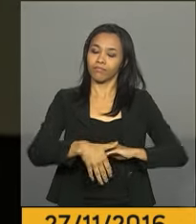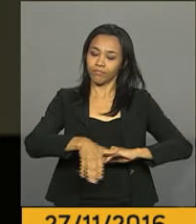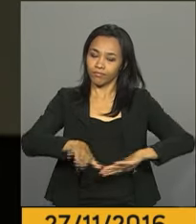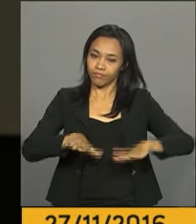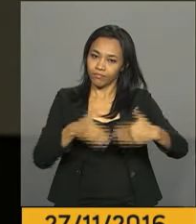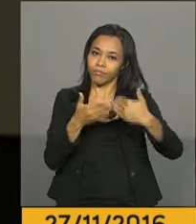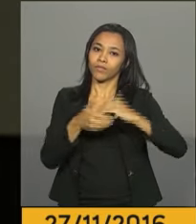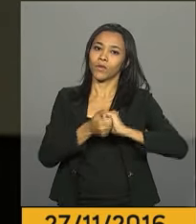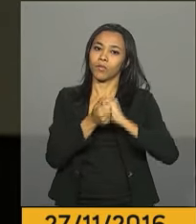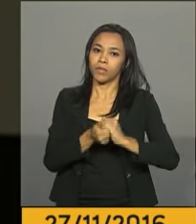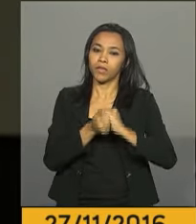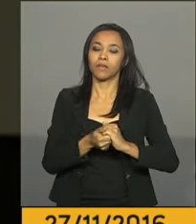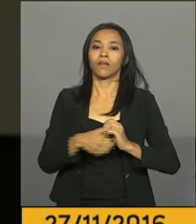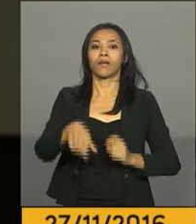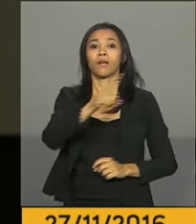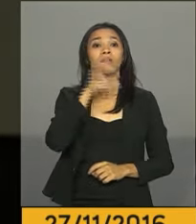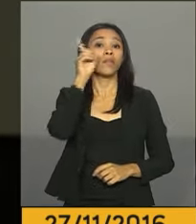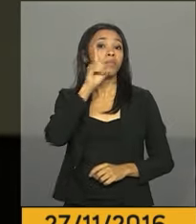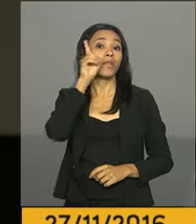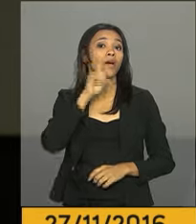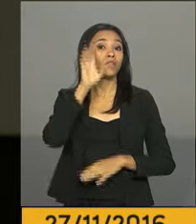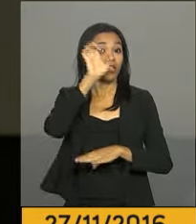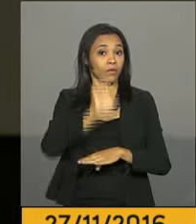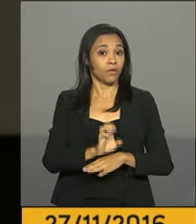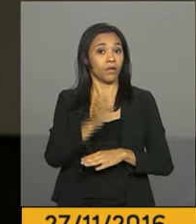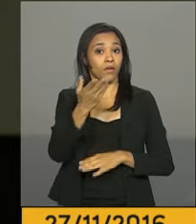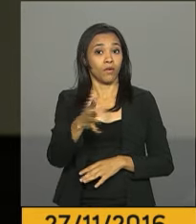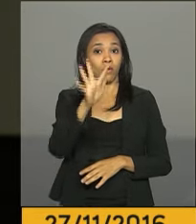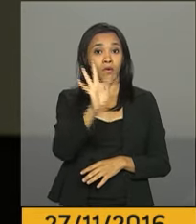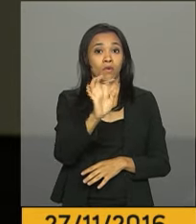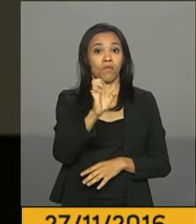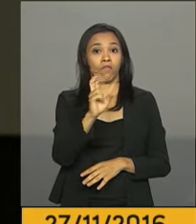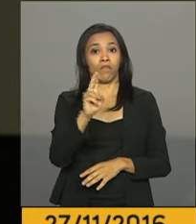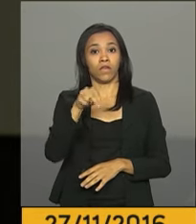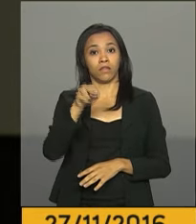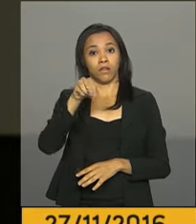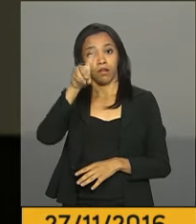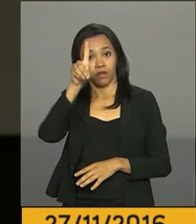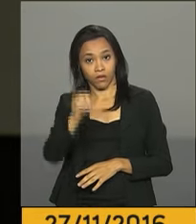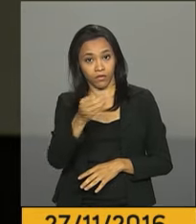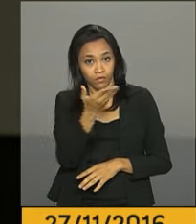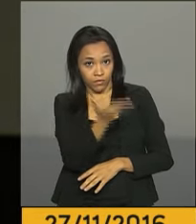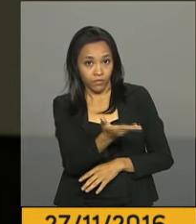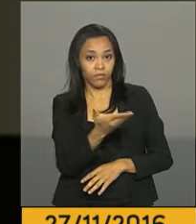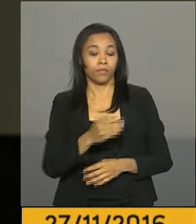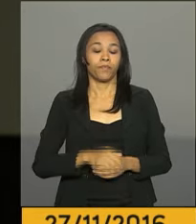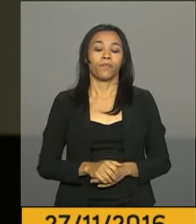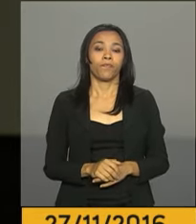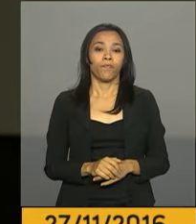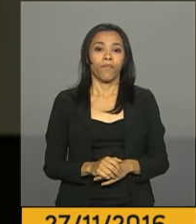não é? O deputado estadual Fernando Capês, com igual sobrenome.